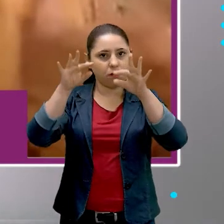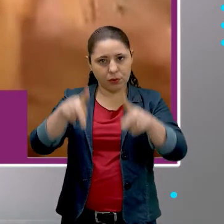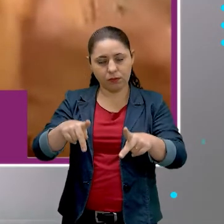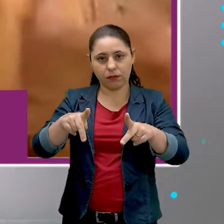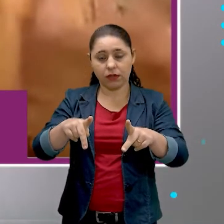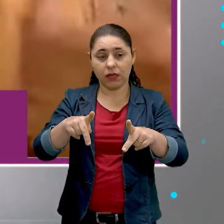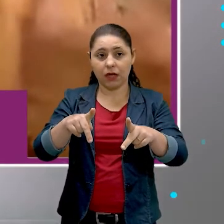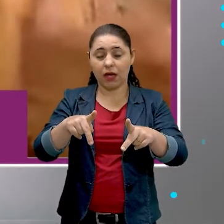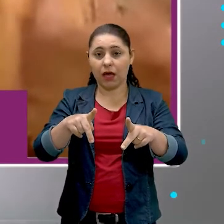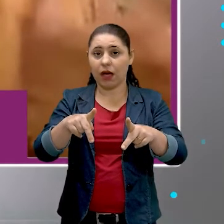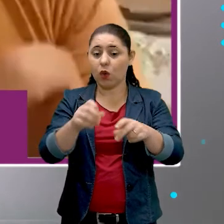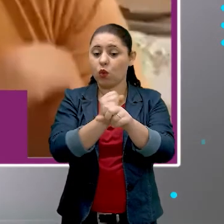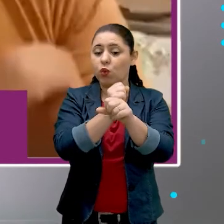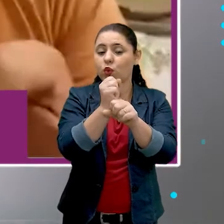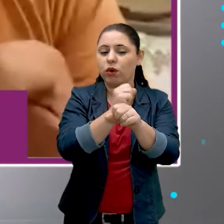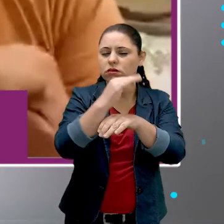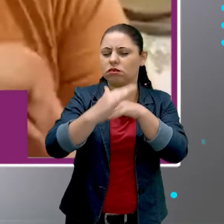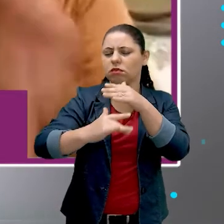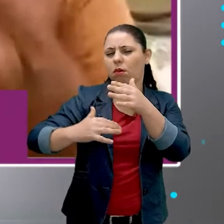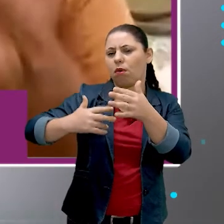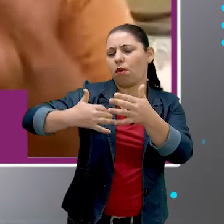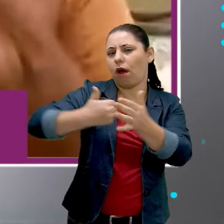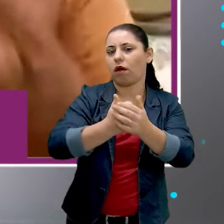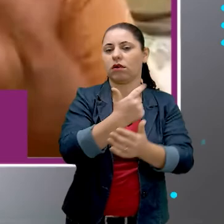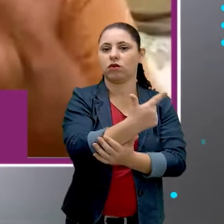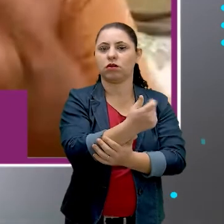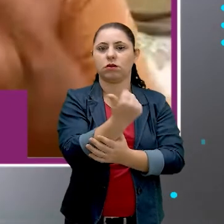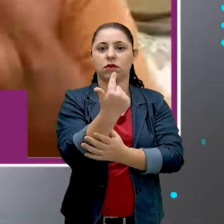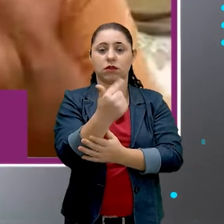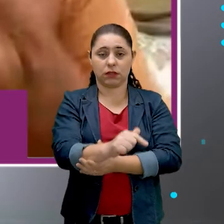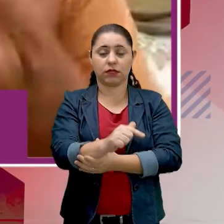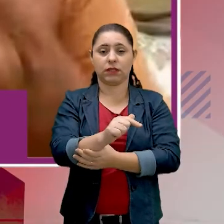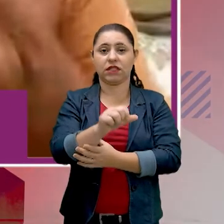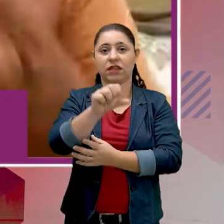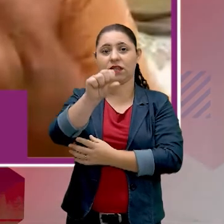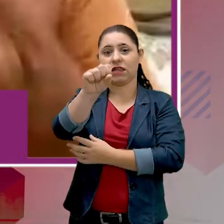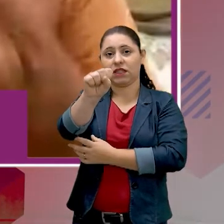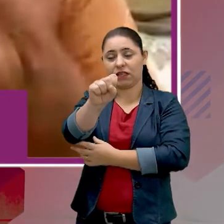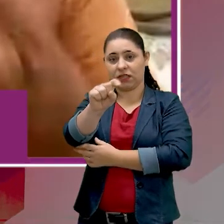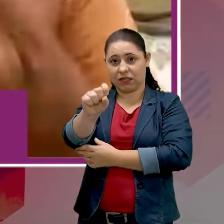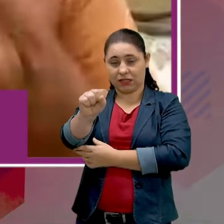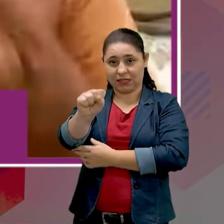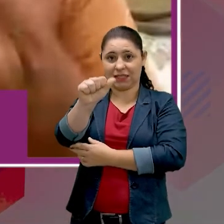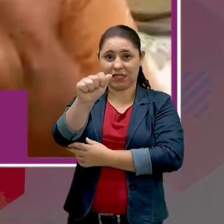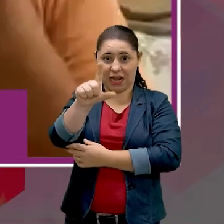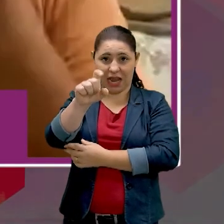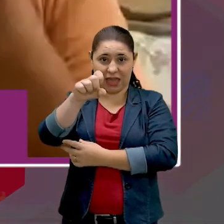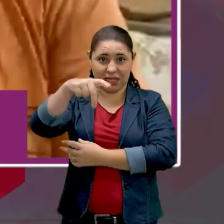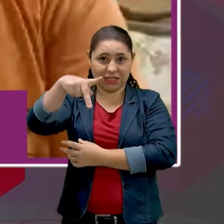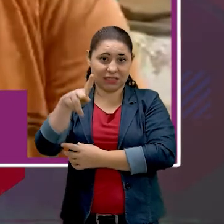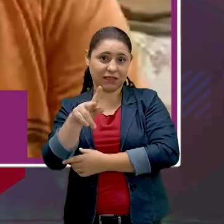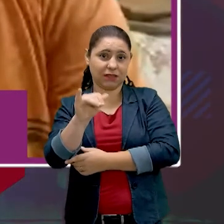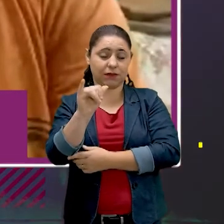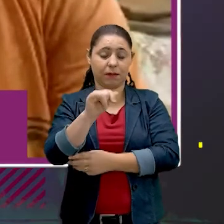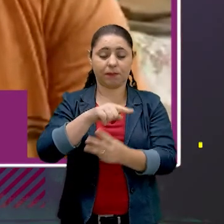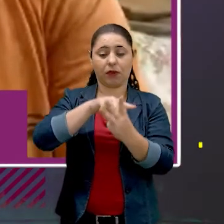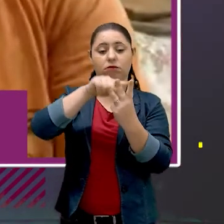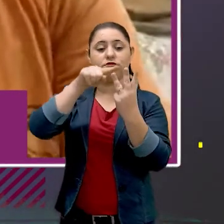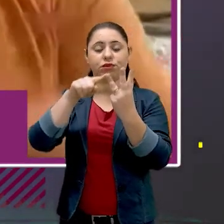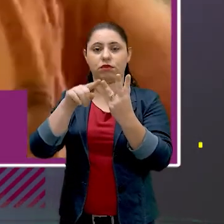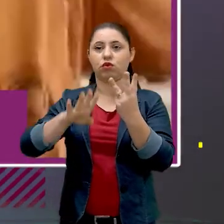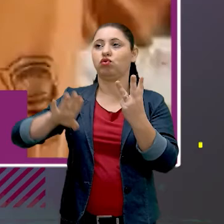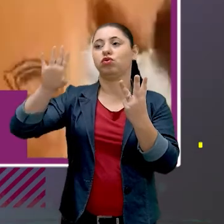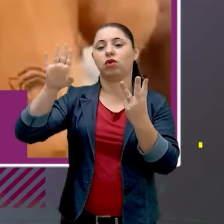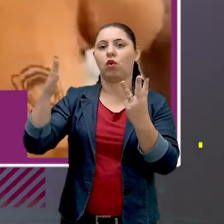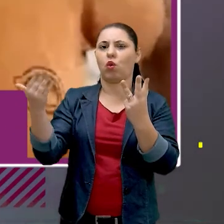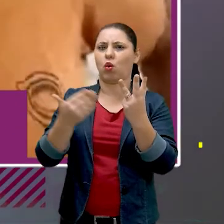de repente, quando chega 2017, a eleição na Ucrânia, o Zelensky vai aparecer como uma terceira via.